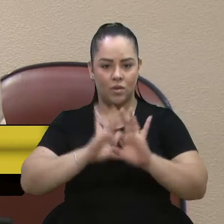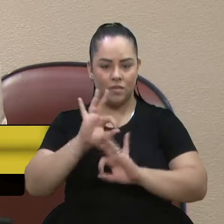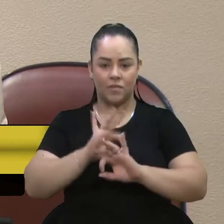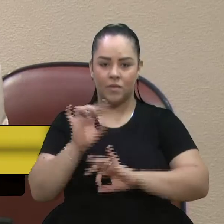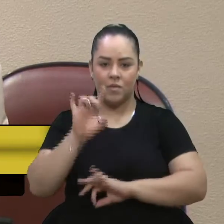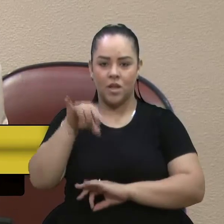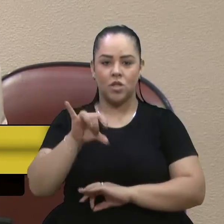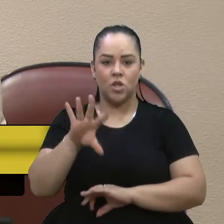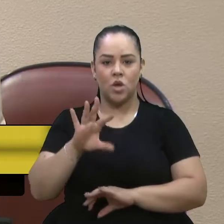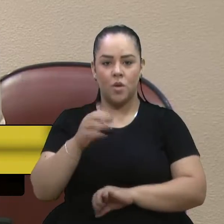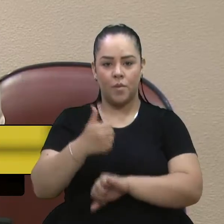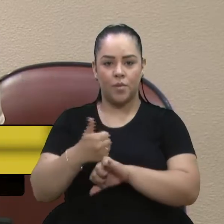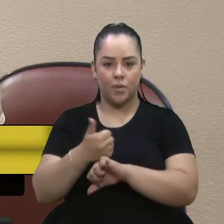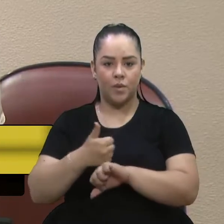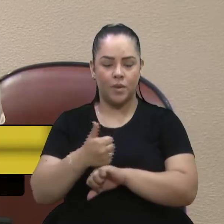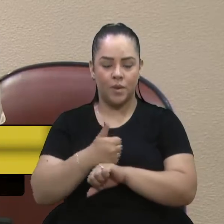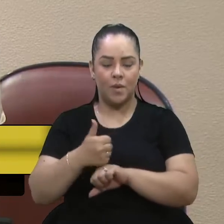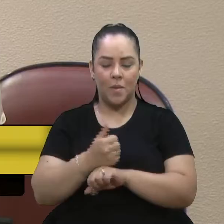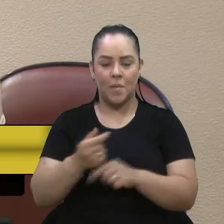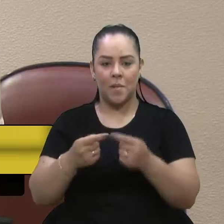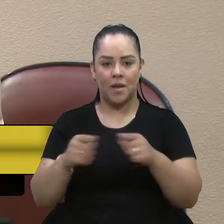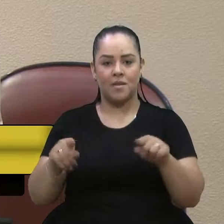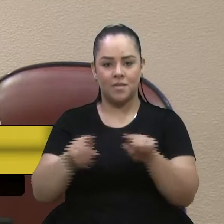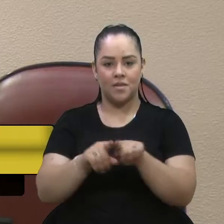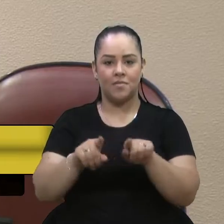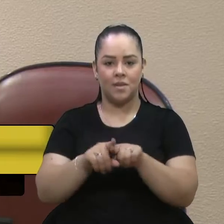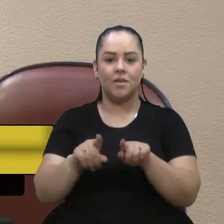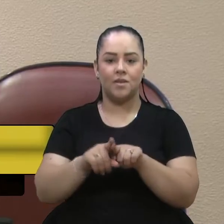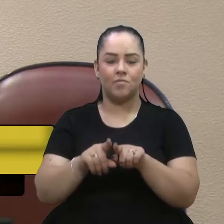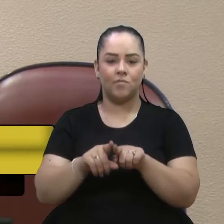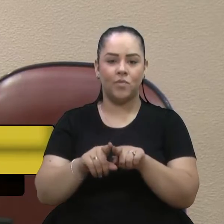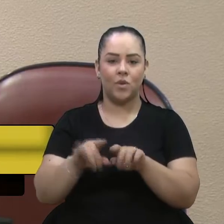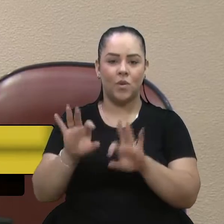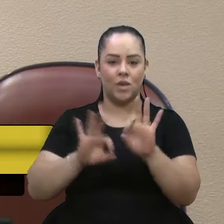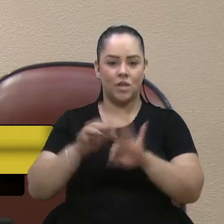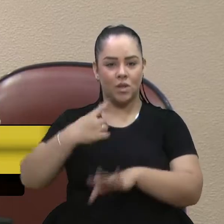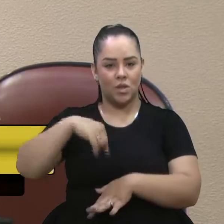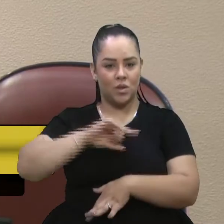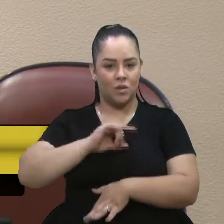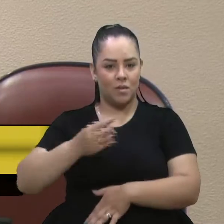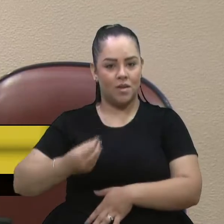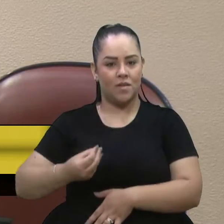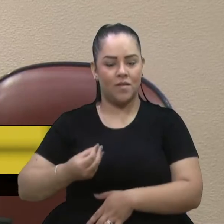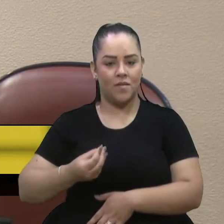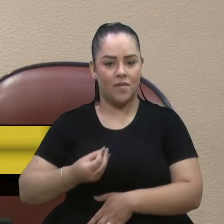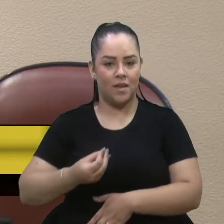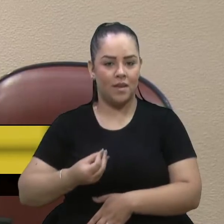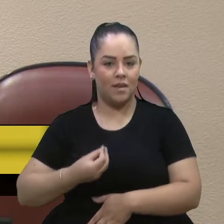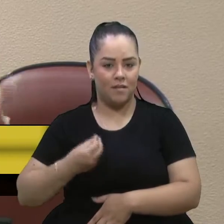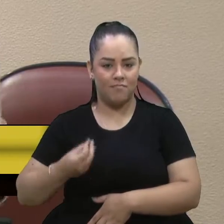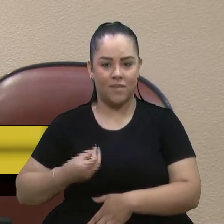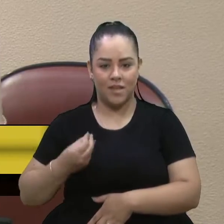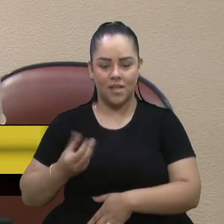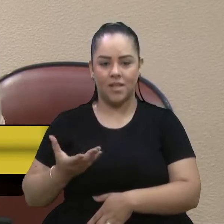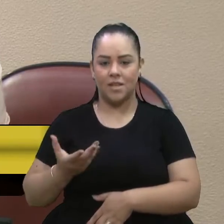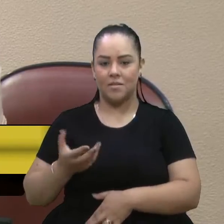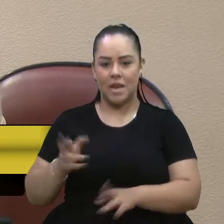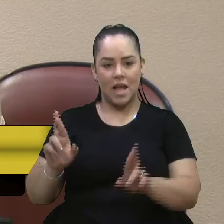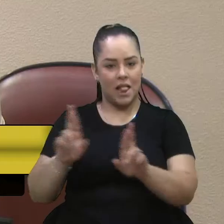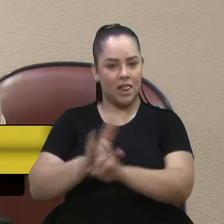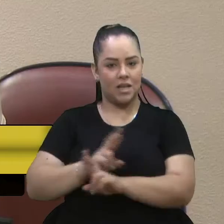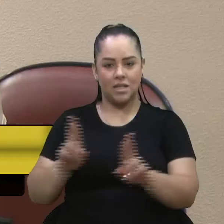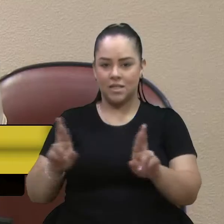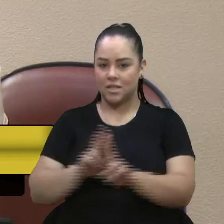só profissionalmente, mas também, de uma certa maneira, para a nossa vida, para a relação com as